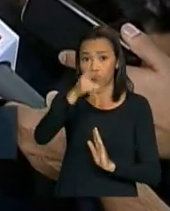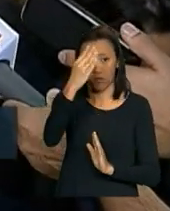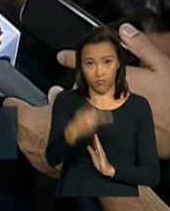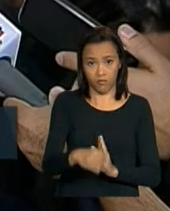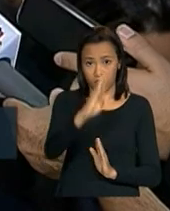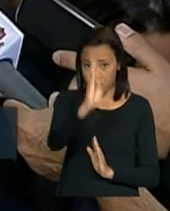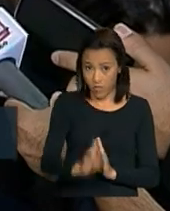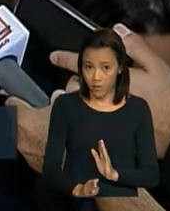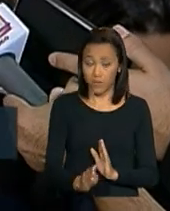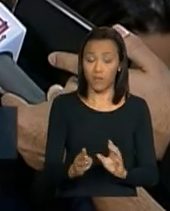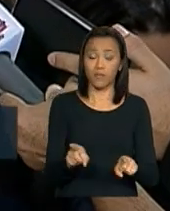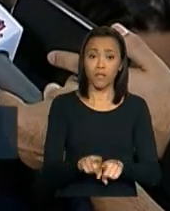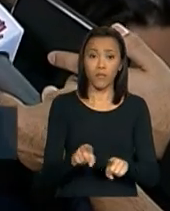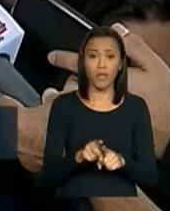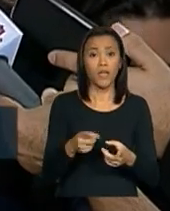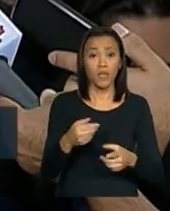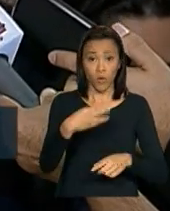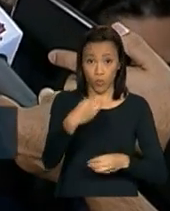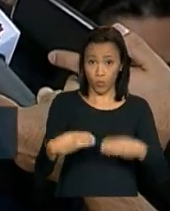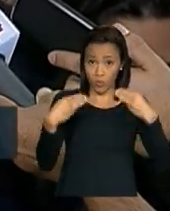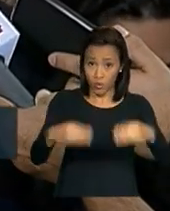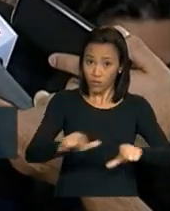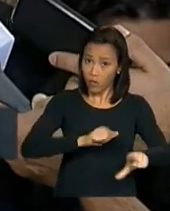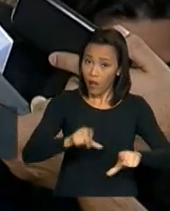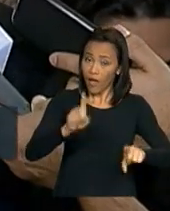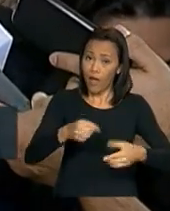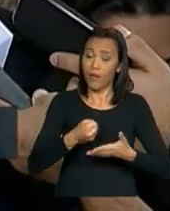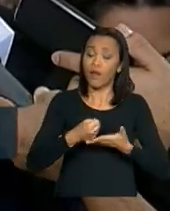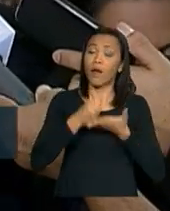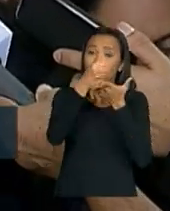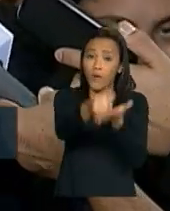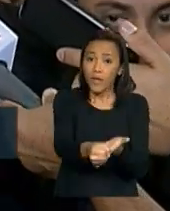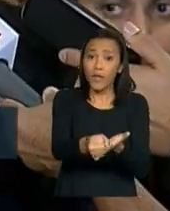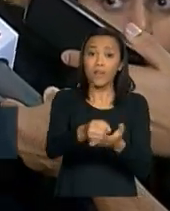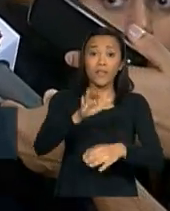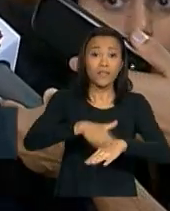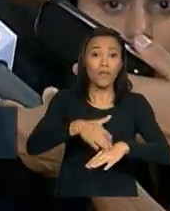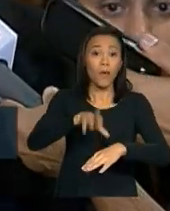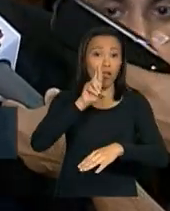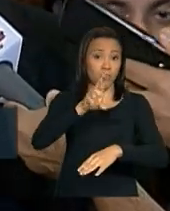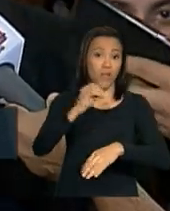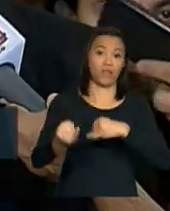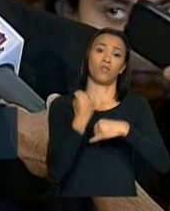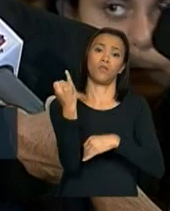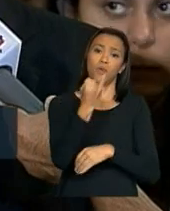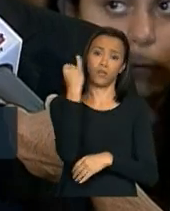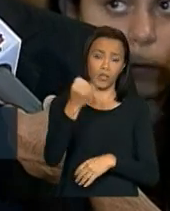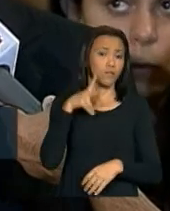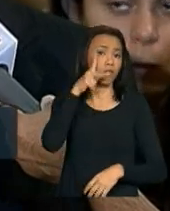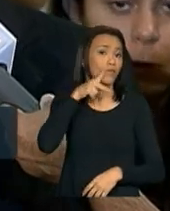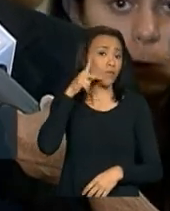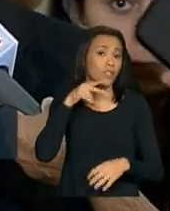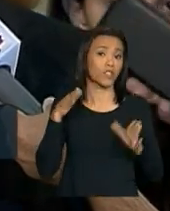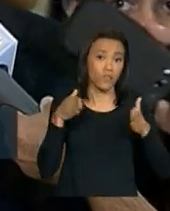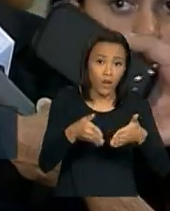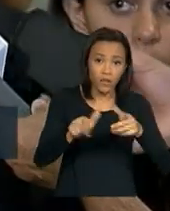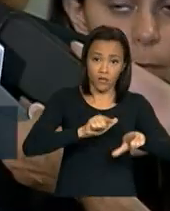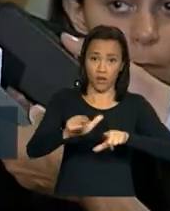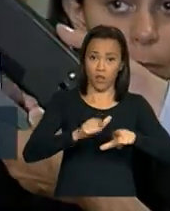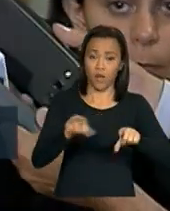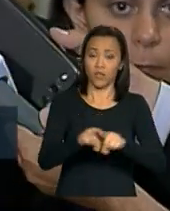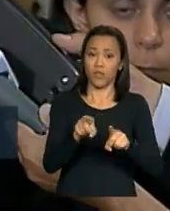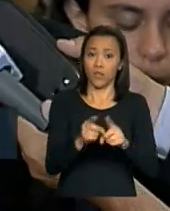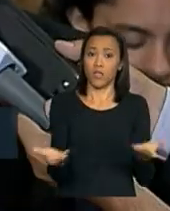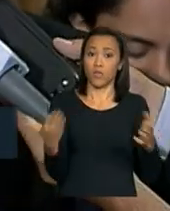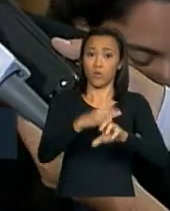caso, como ministro do Trabalho, colaborar, contribuir, o Ministério do Trabalho tem um papel importante nas políticas de trabalho e emprego e inserção social. Você já